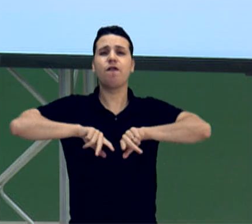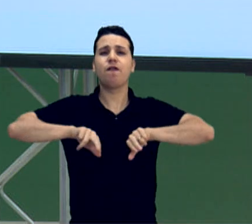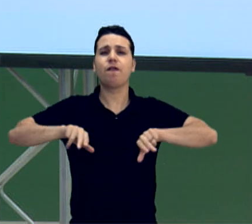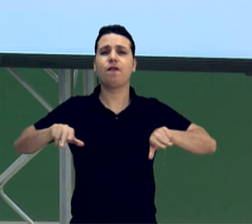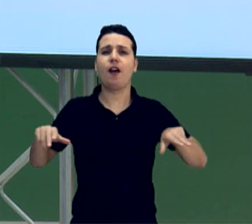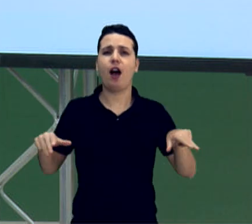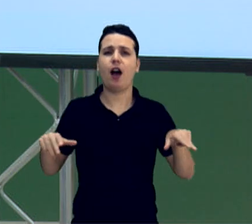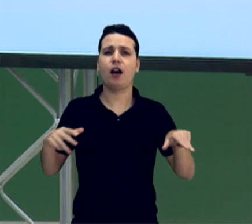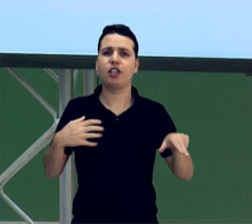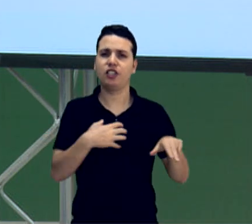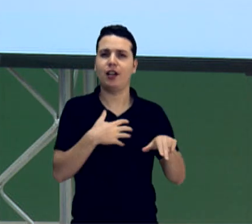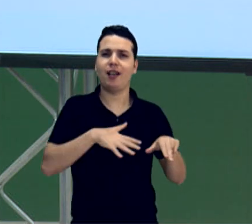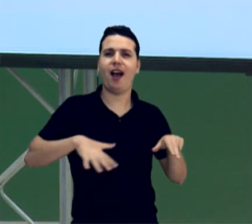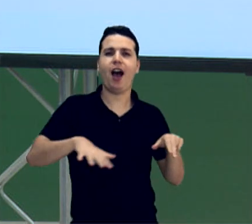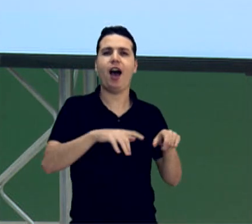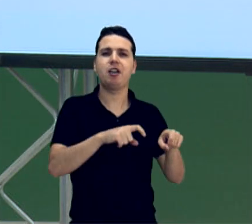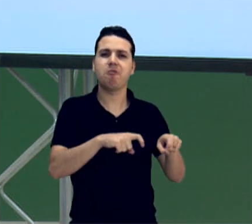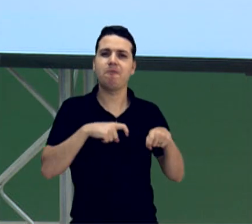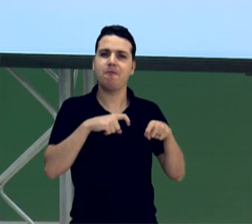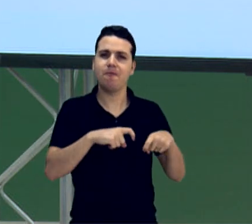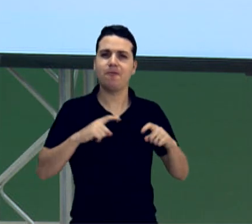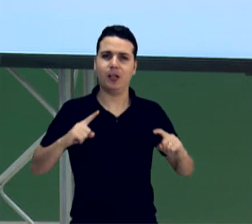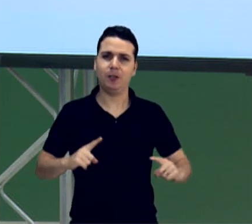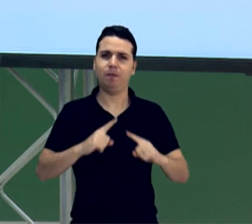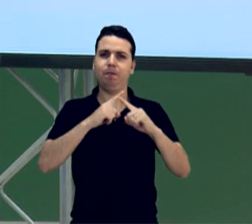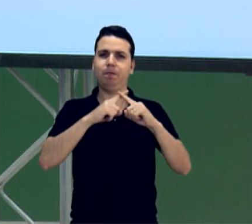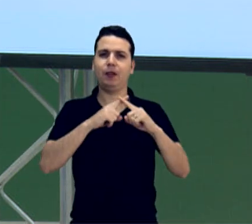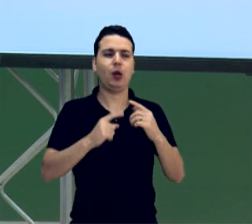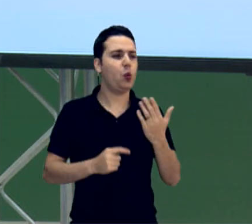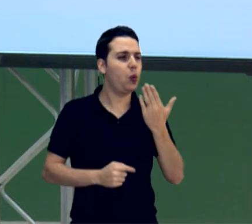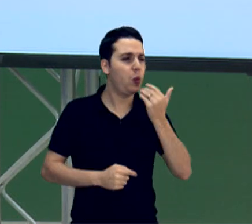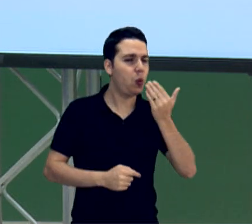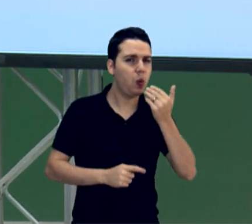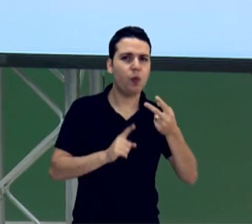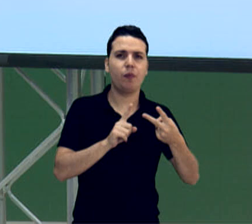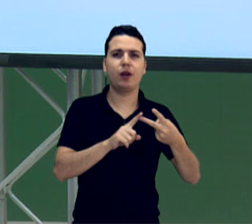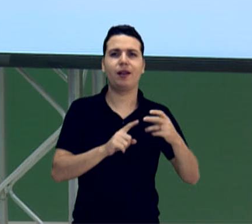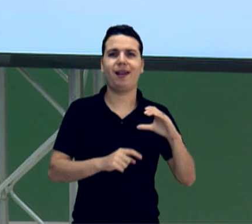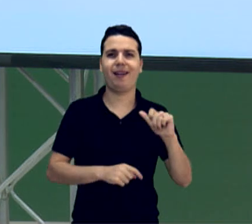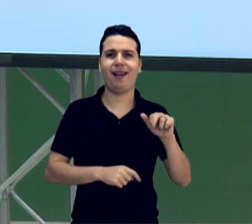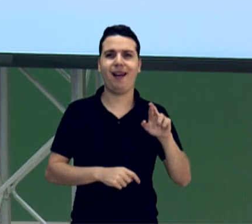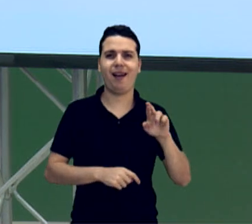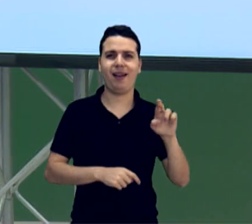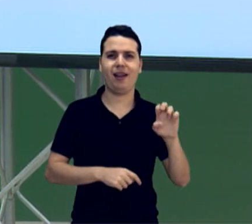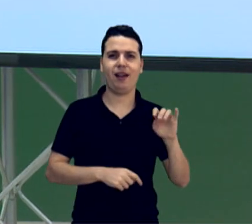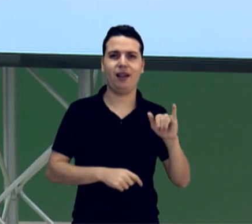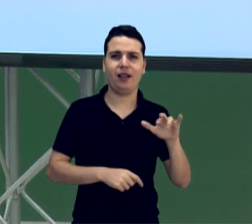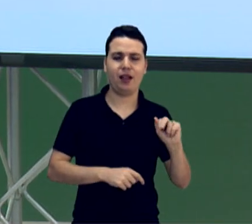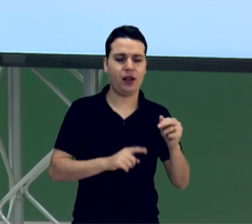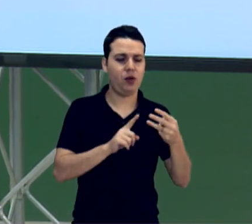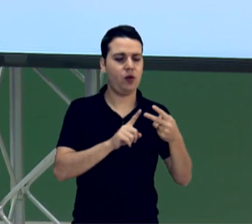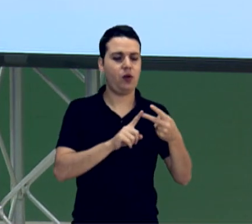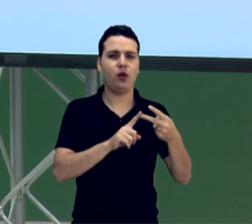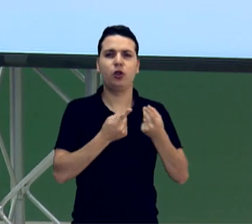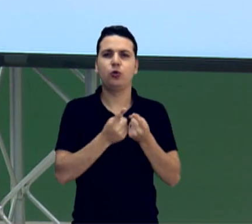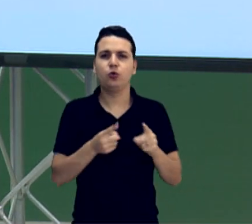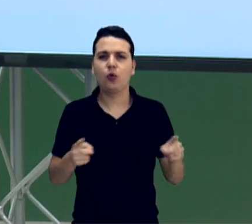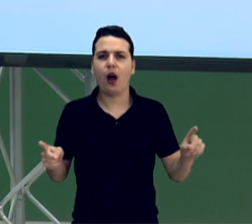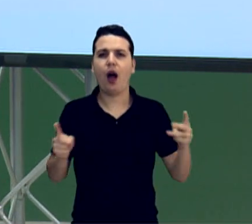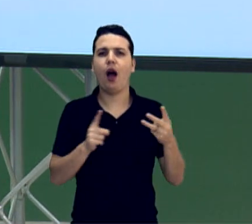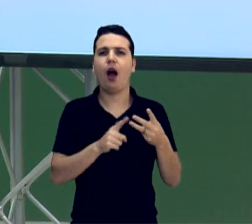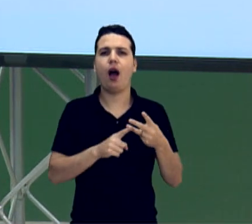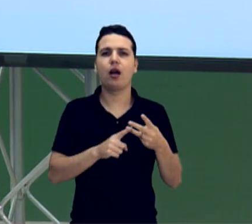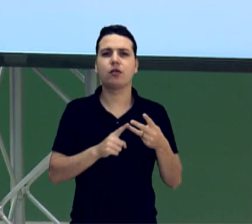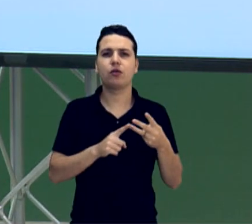questões campeiras da lida do campo, né, a comida, o carreteiro, o churrasco, o chimarrão, né? Então, os usos,